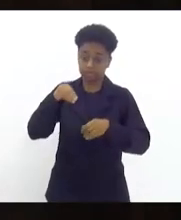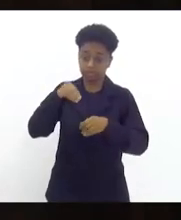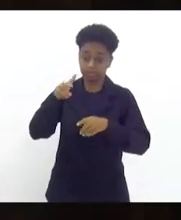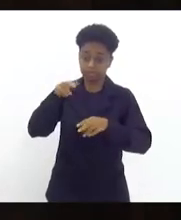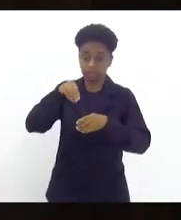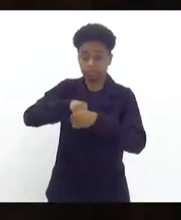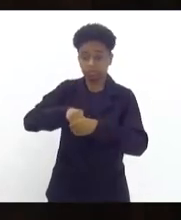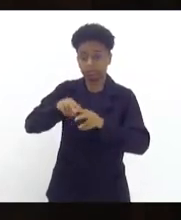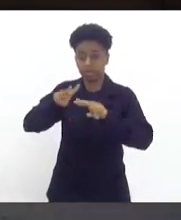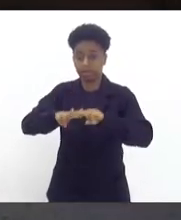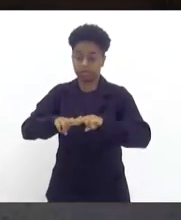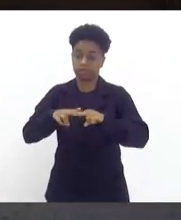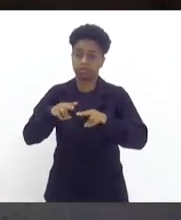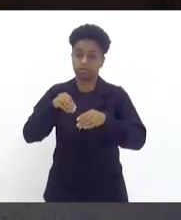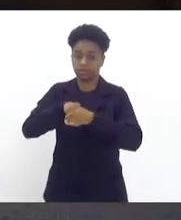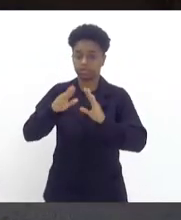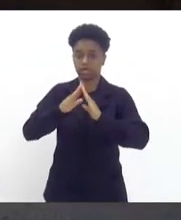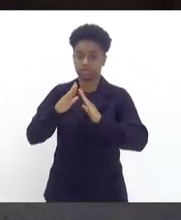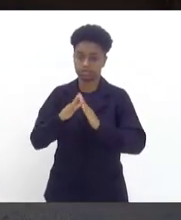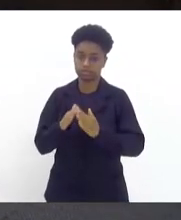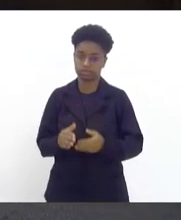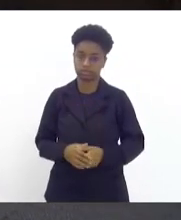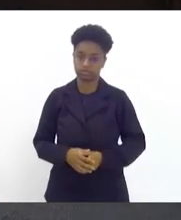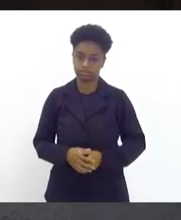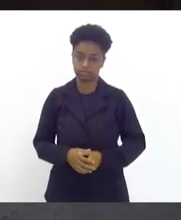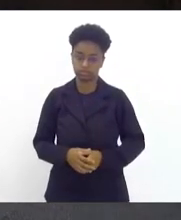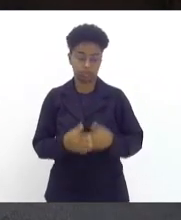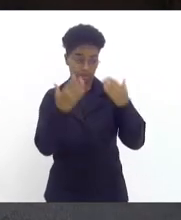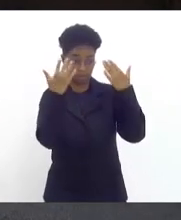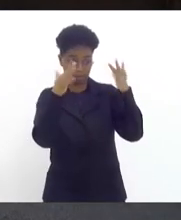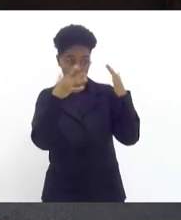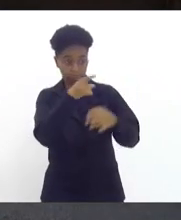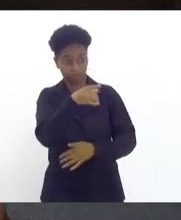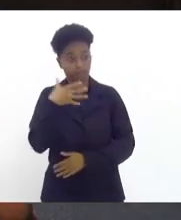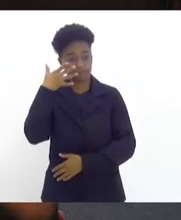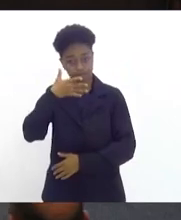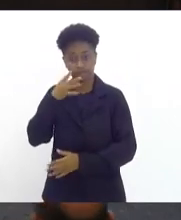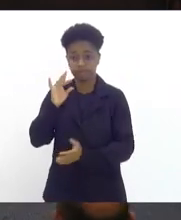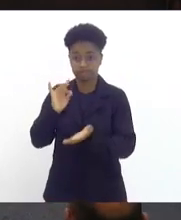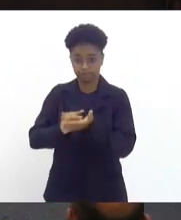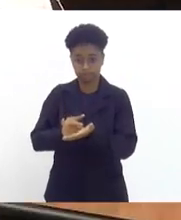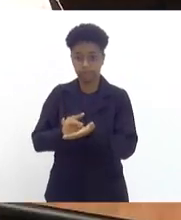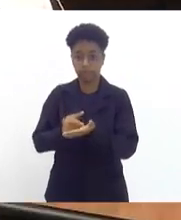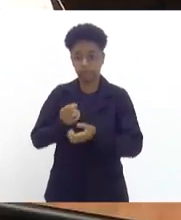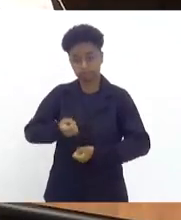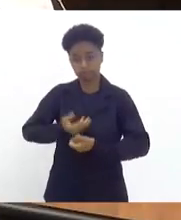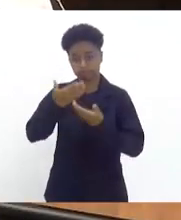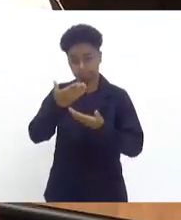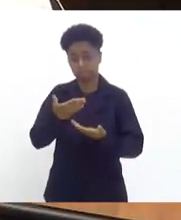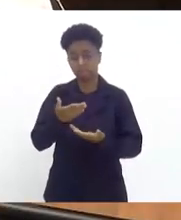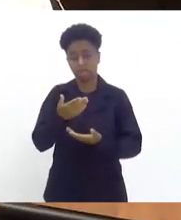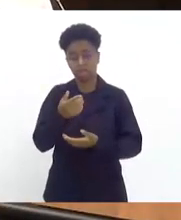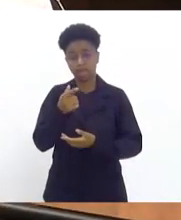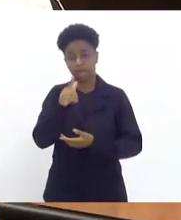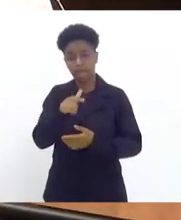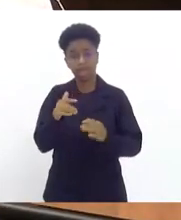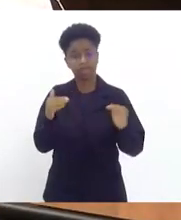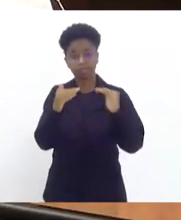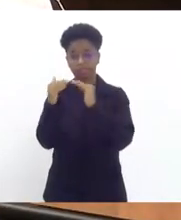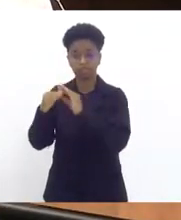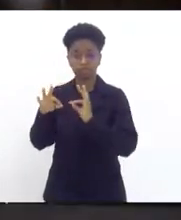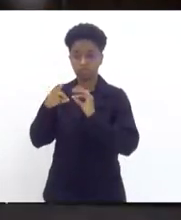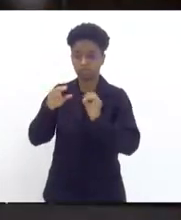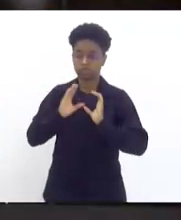Obrigada parabeniza a tua as tuas palavras de fato a expressão tudo que a Roberta falou é a expressão que todo cidadão